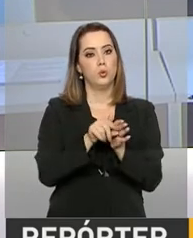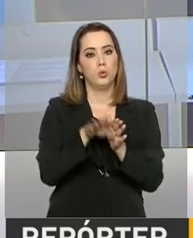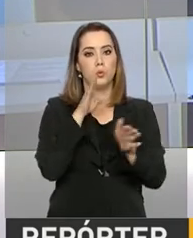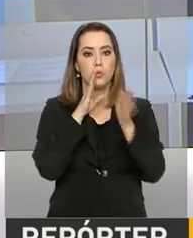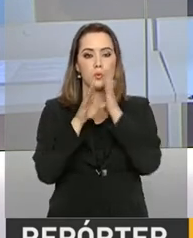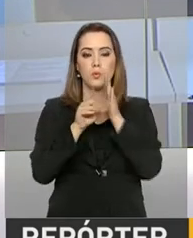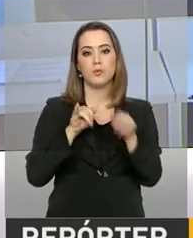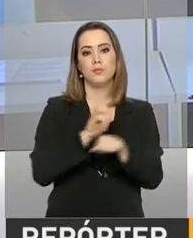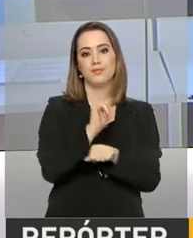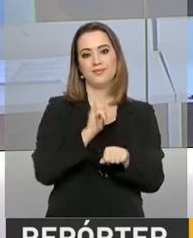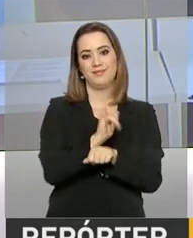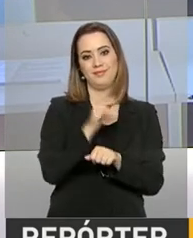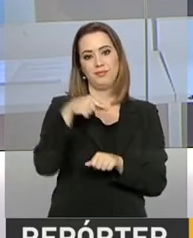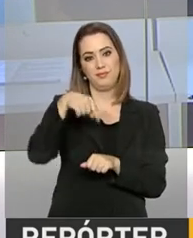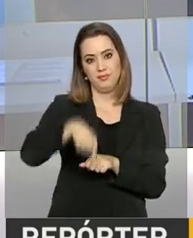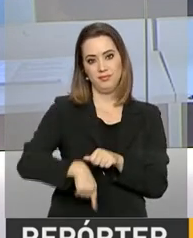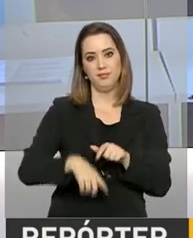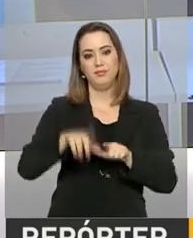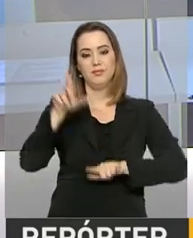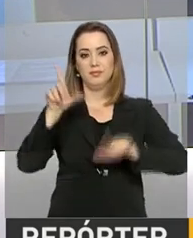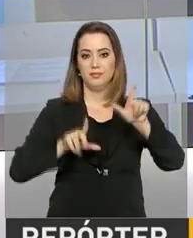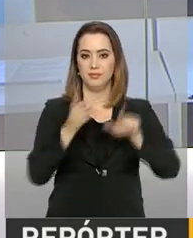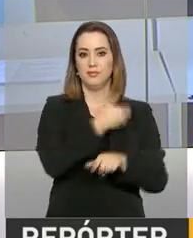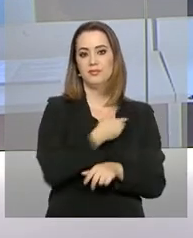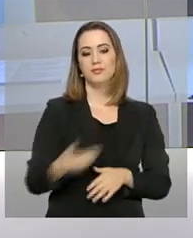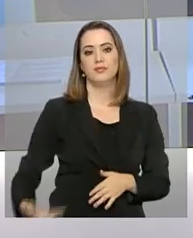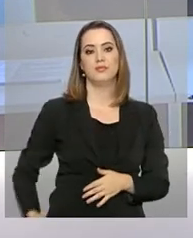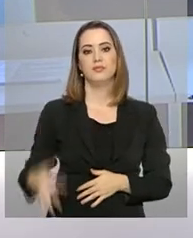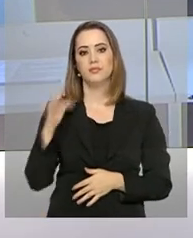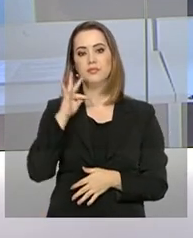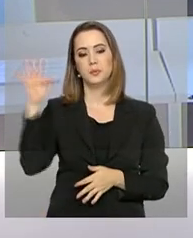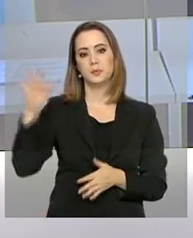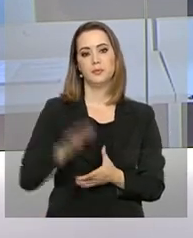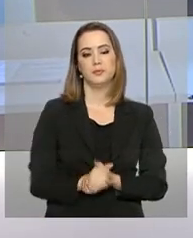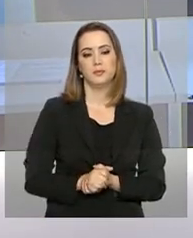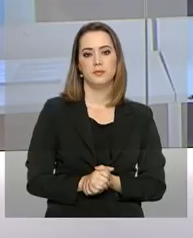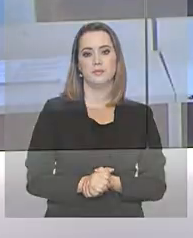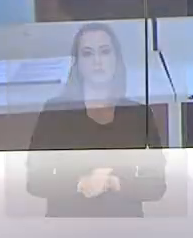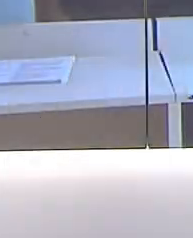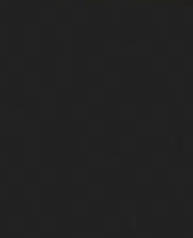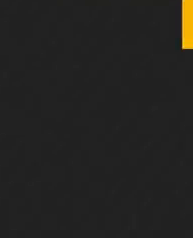você continue com a gente aqui na nbr a tv do governo federal